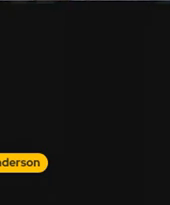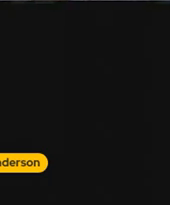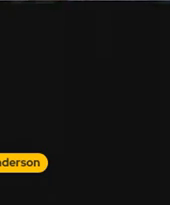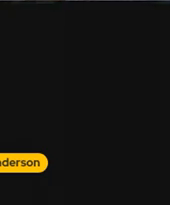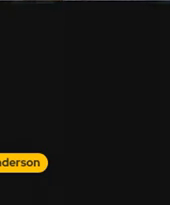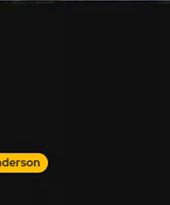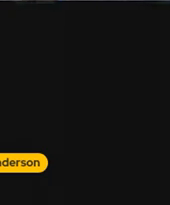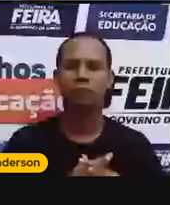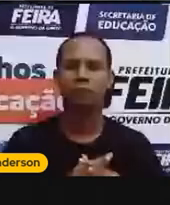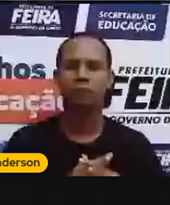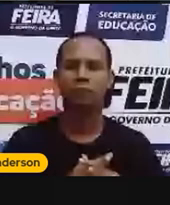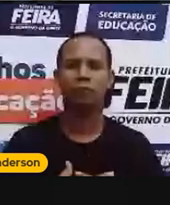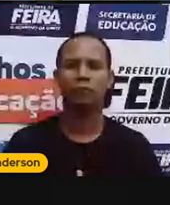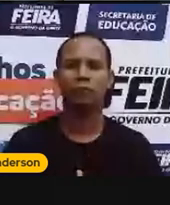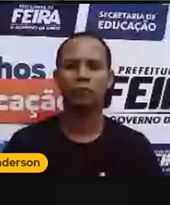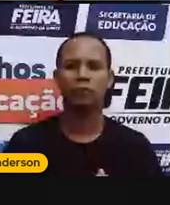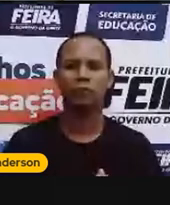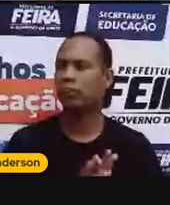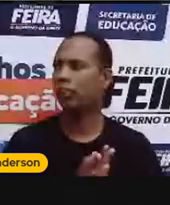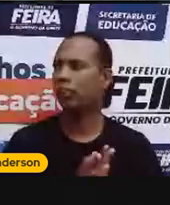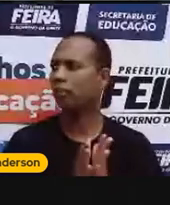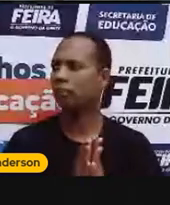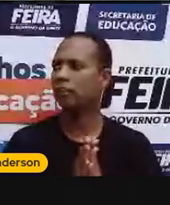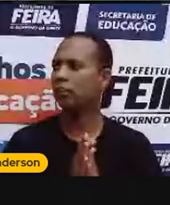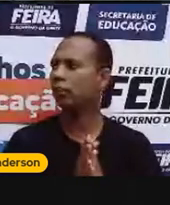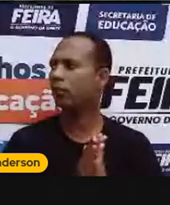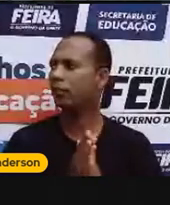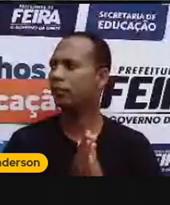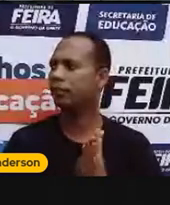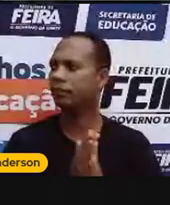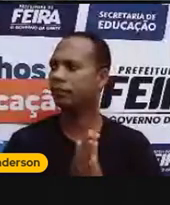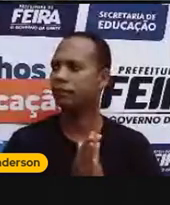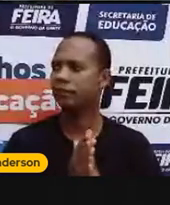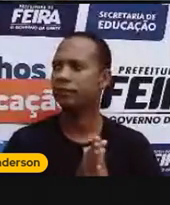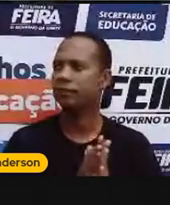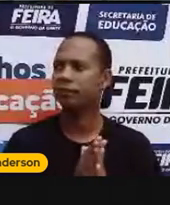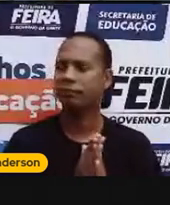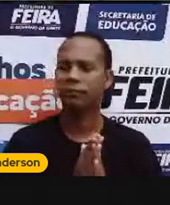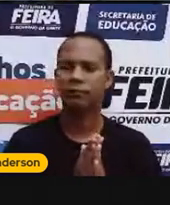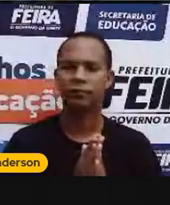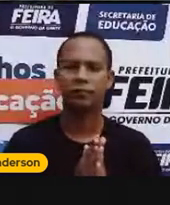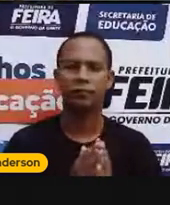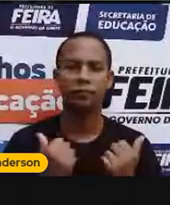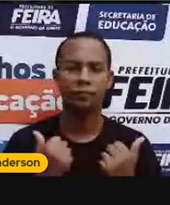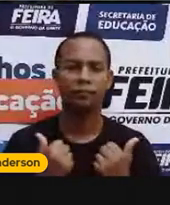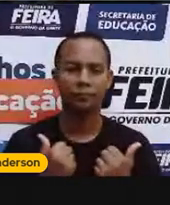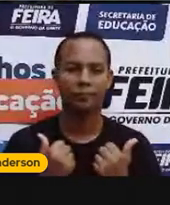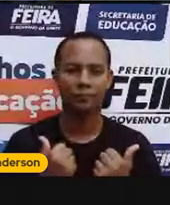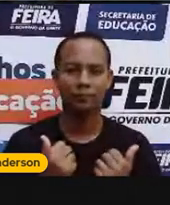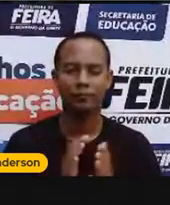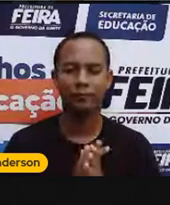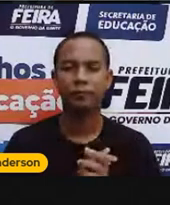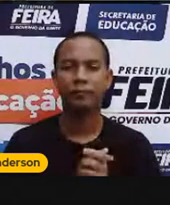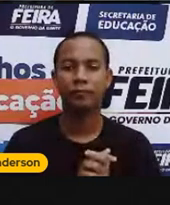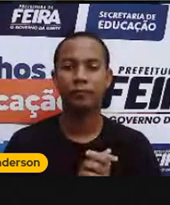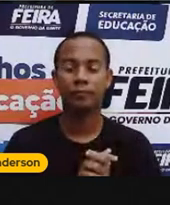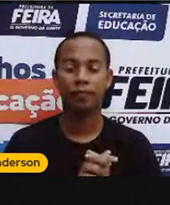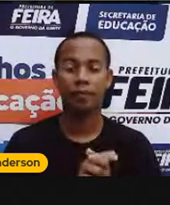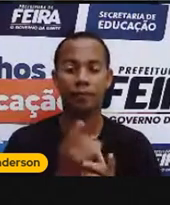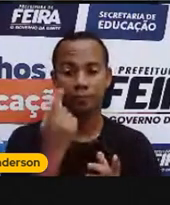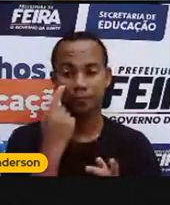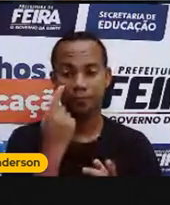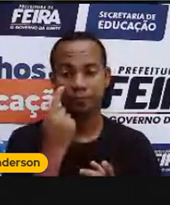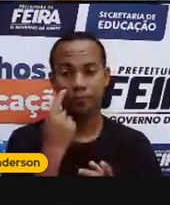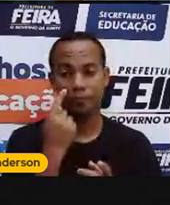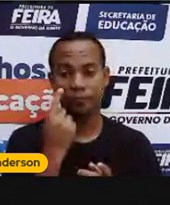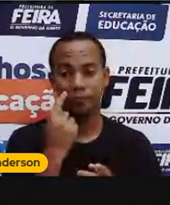Cadê Anderson? Anderson, já tá aí? Pronto. Olha só, viram durante o vídeo, né, vários